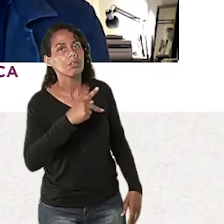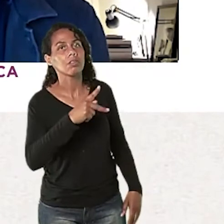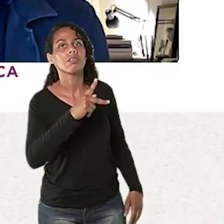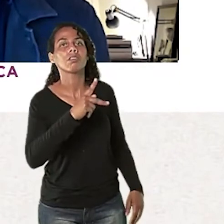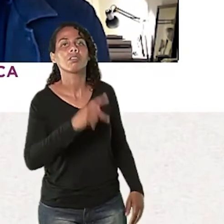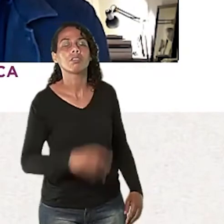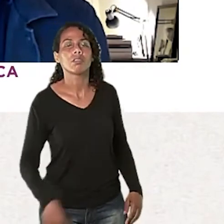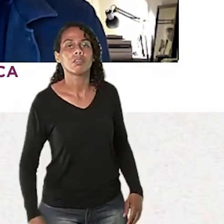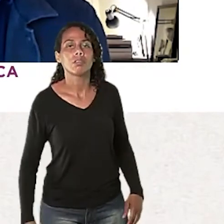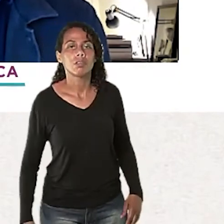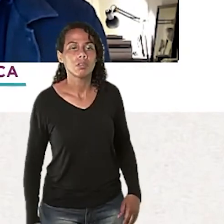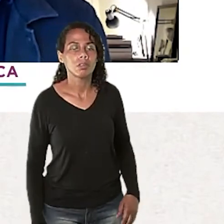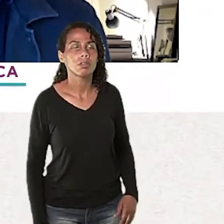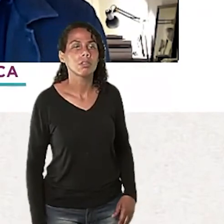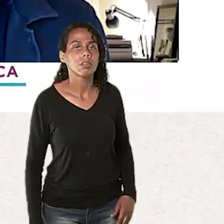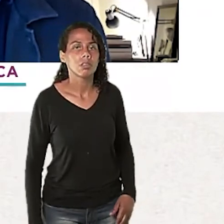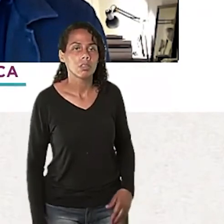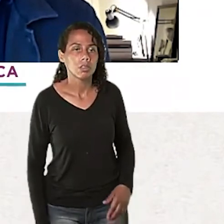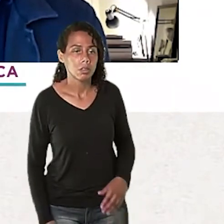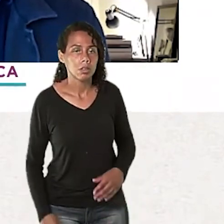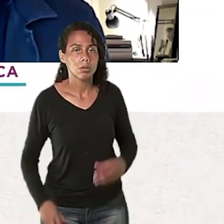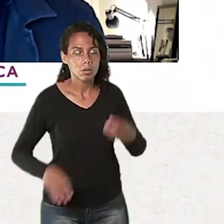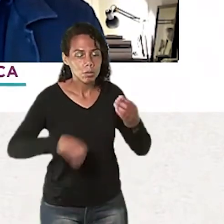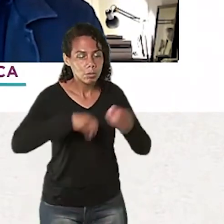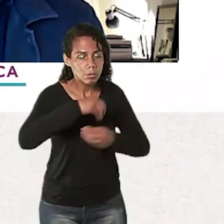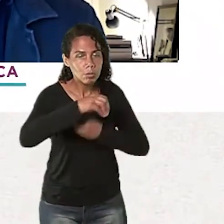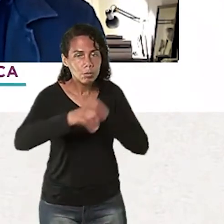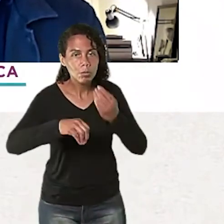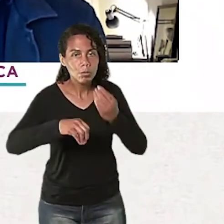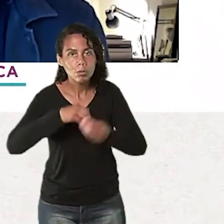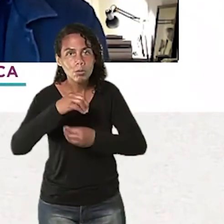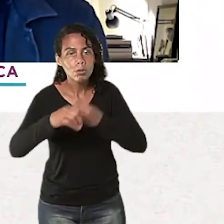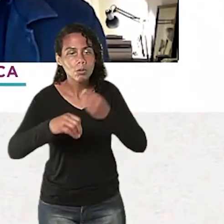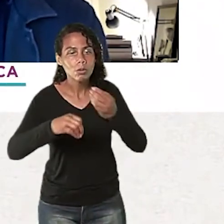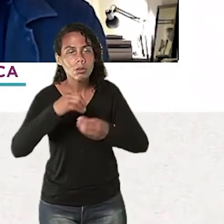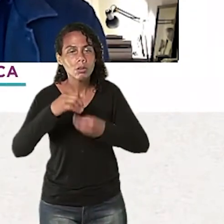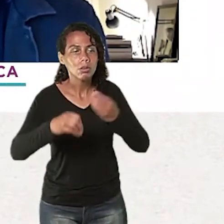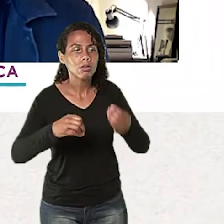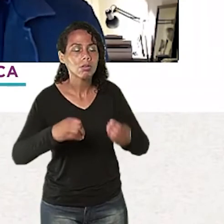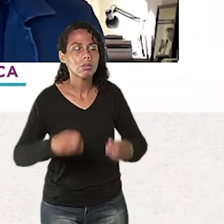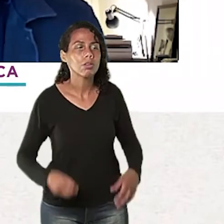um conteúdo de imaginação muito forte, nem você vai querer ler.